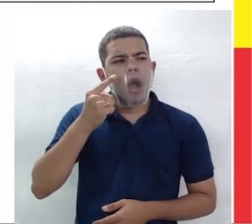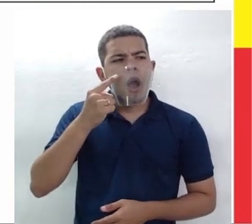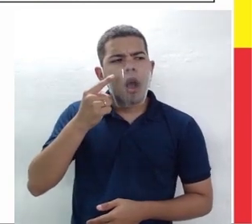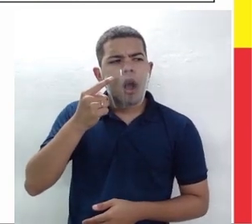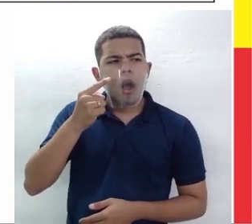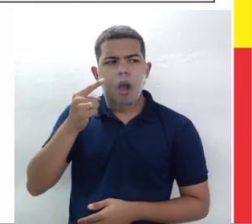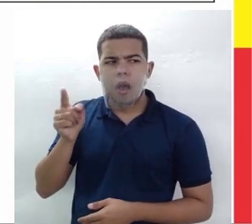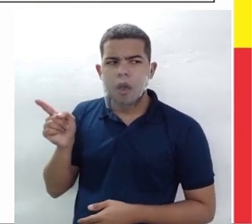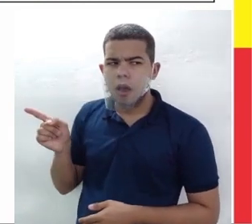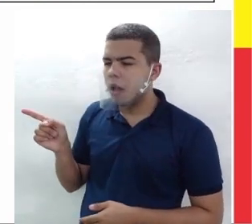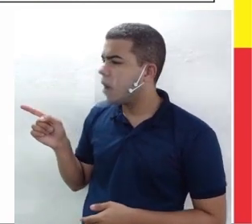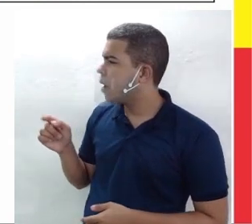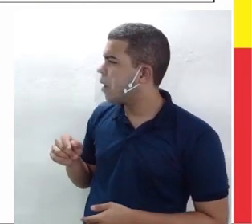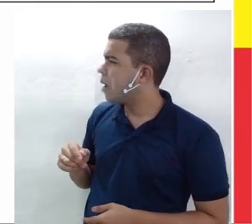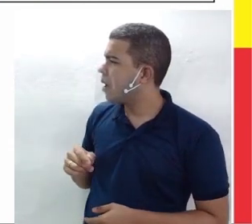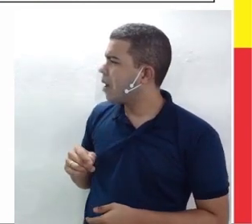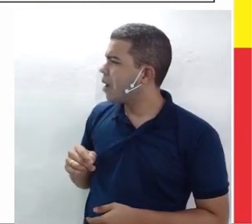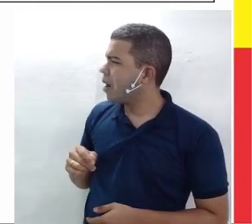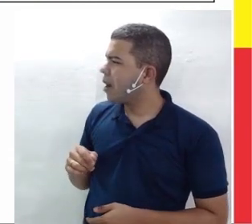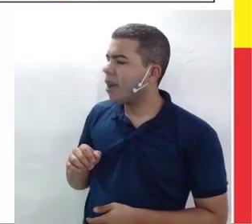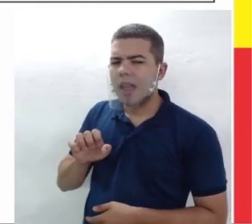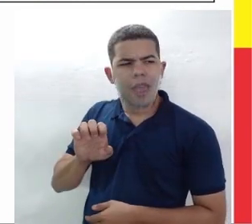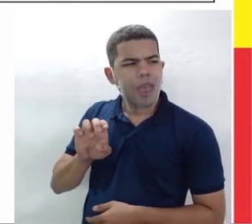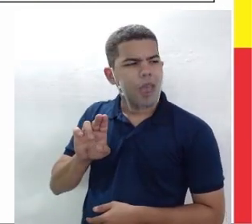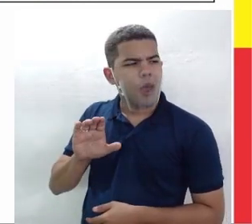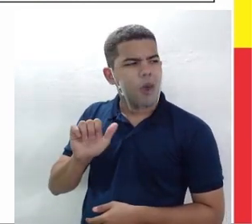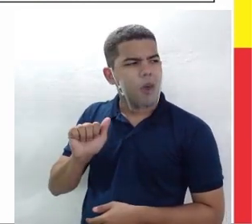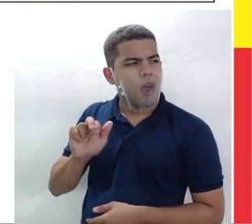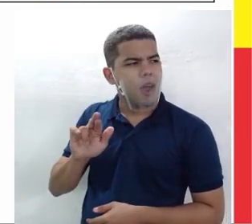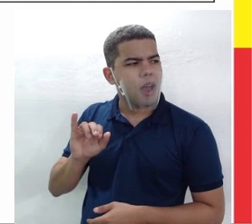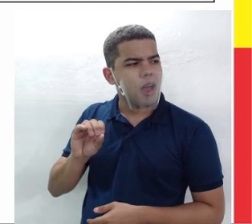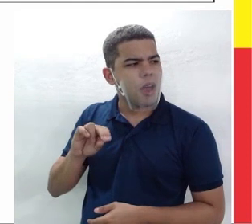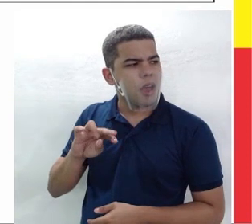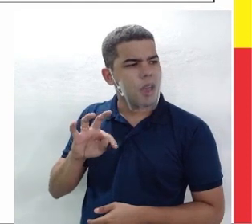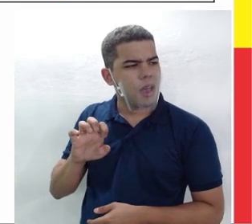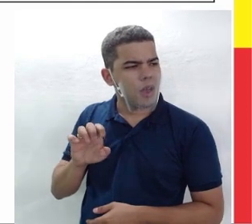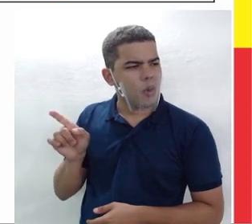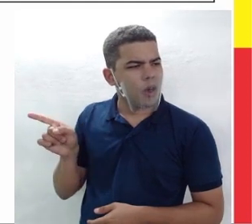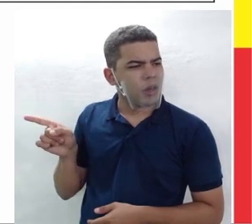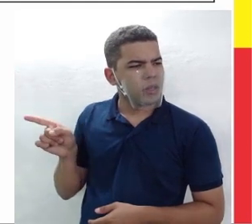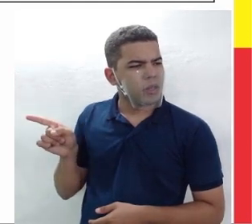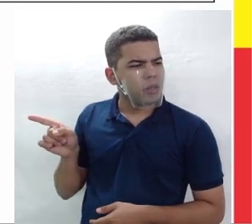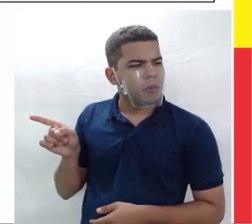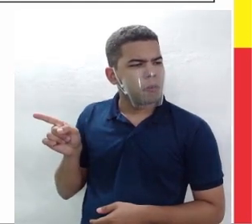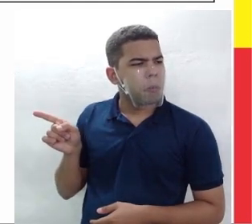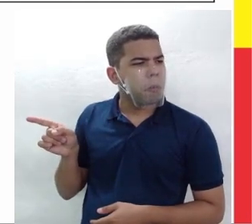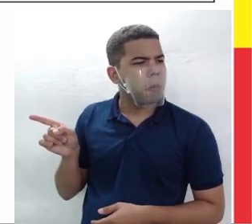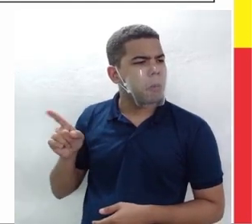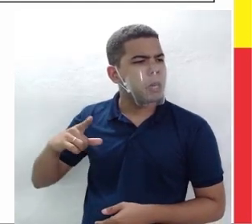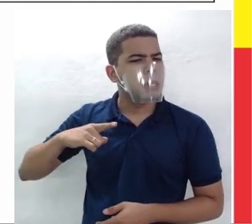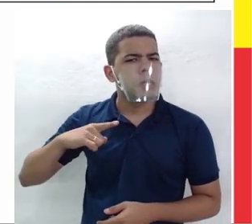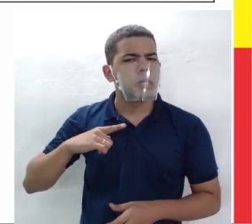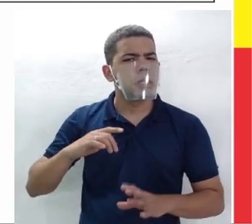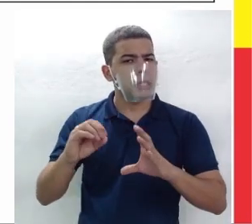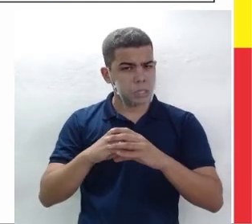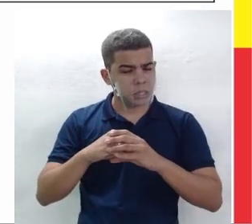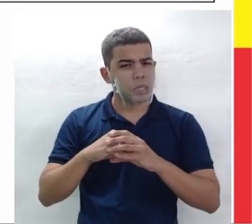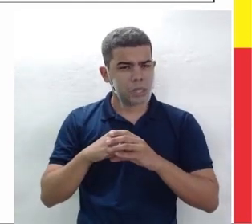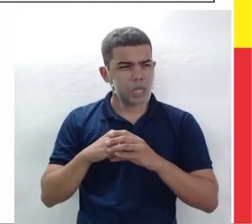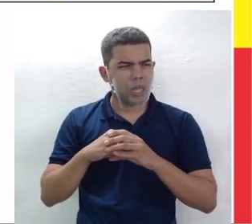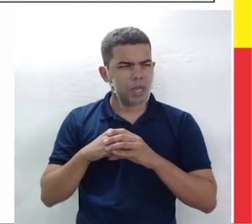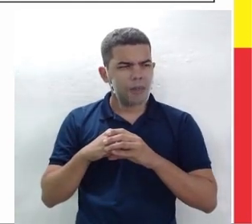célula eucarionte. A célula eucarionte, ela vai ter um núcleo,